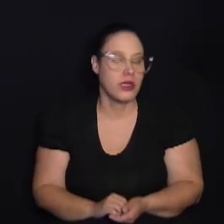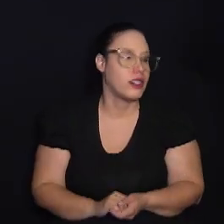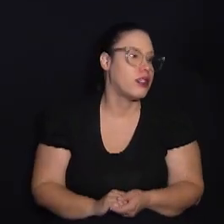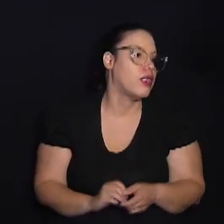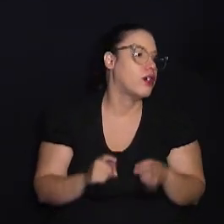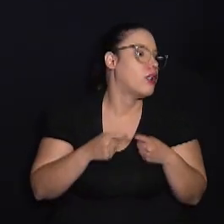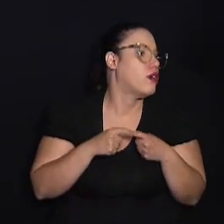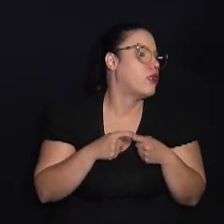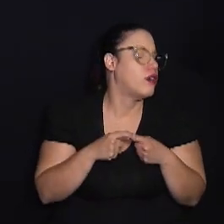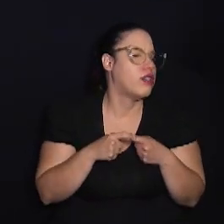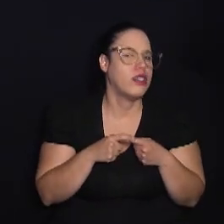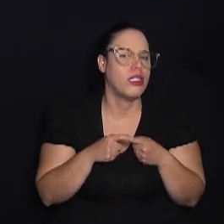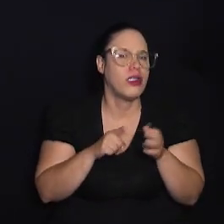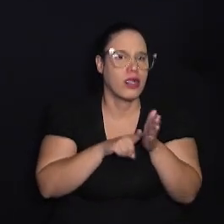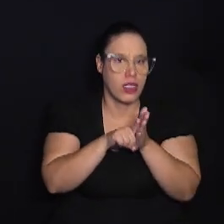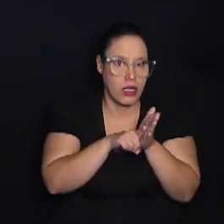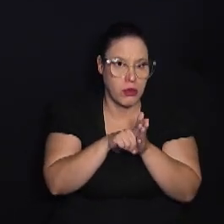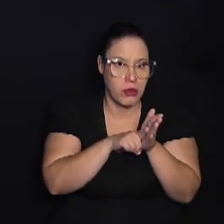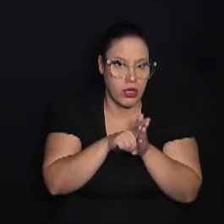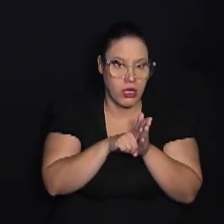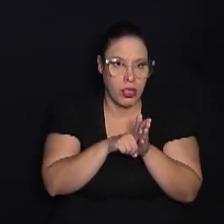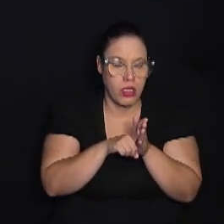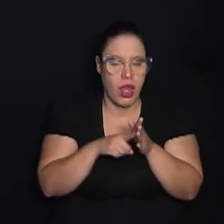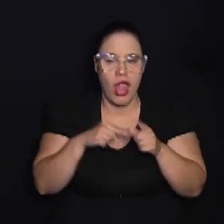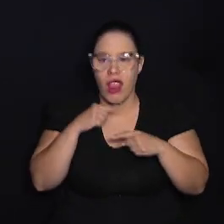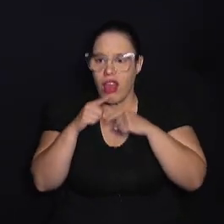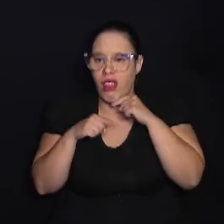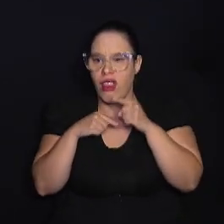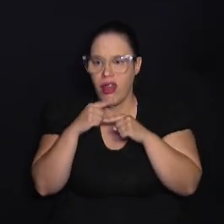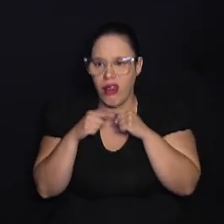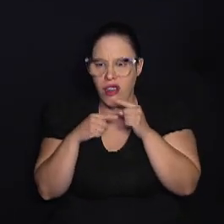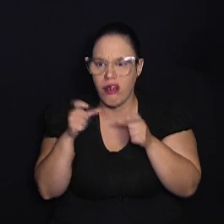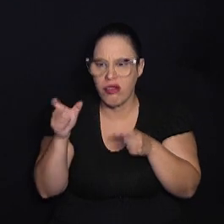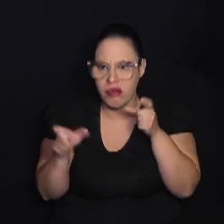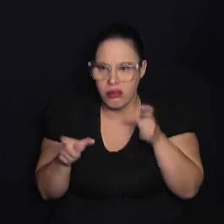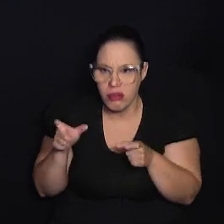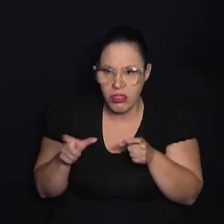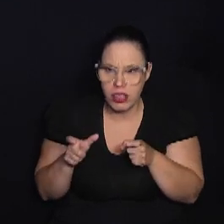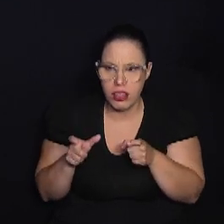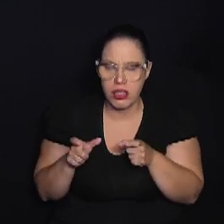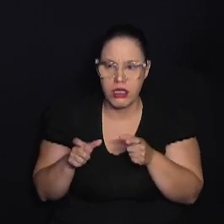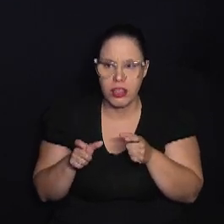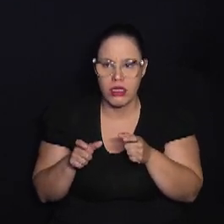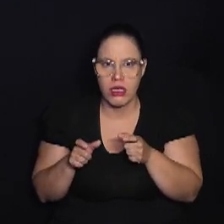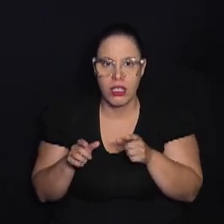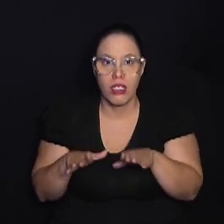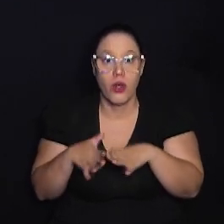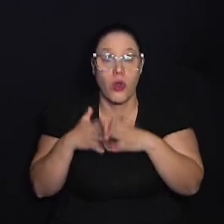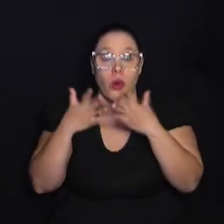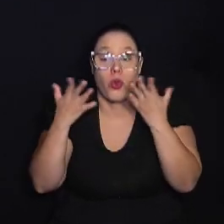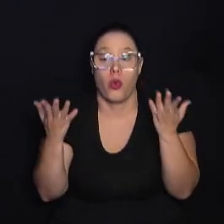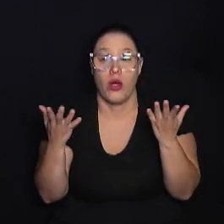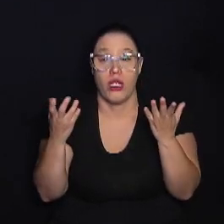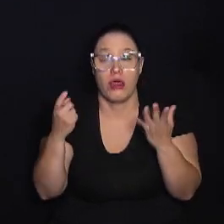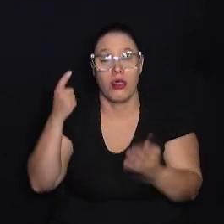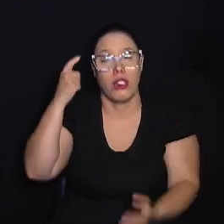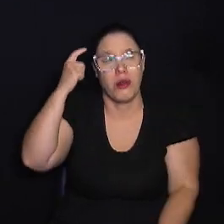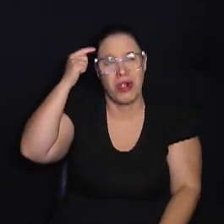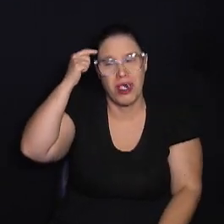Doutora, tem uma pergunta aqui que gera muita dúvida, acho que nas pessoas em geral. Quando a pessoa tem uma